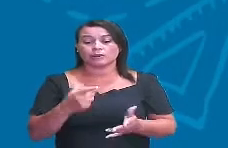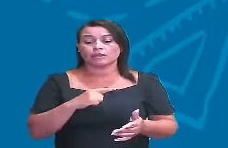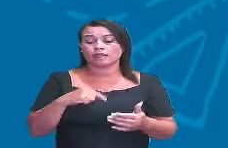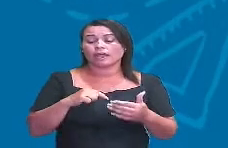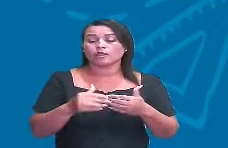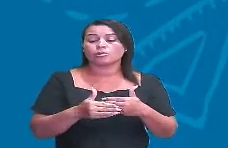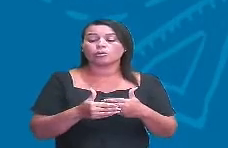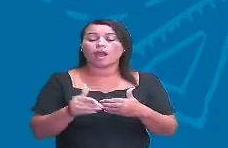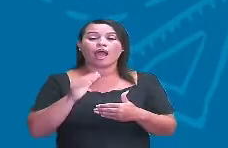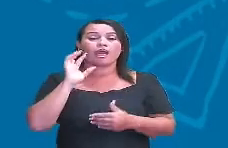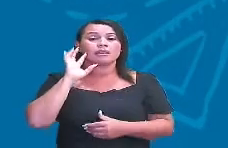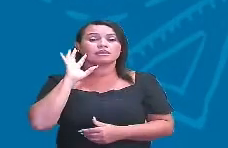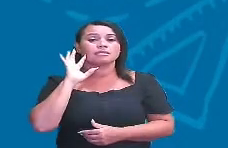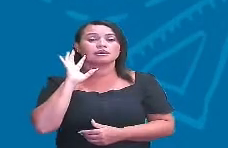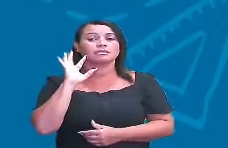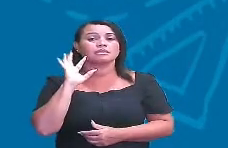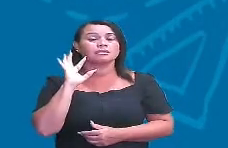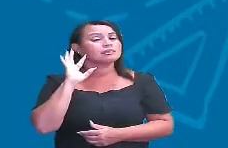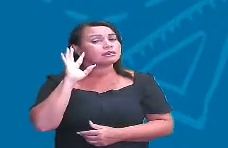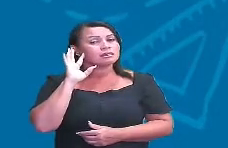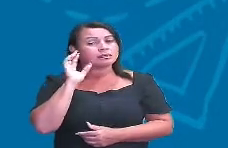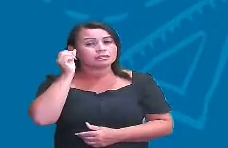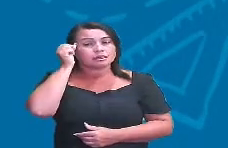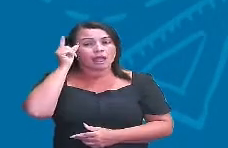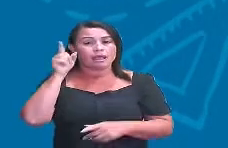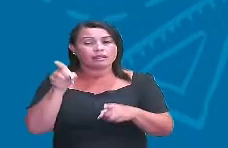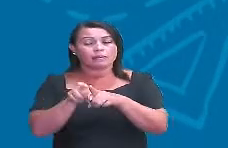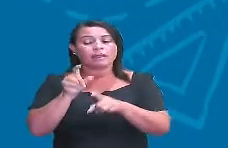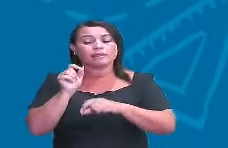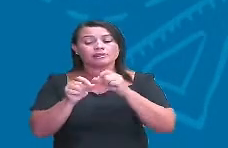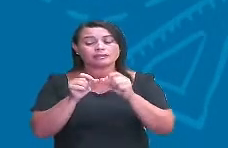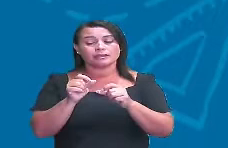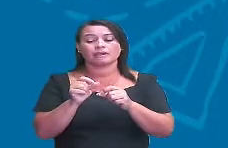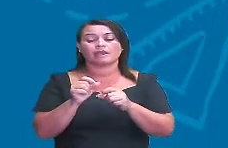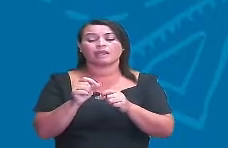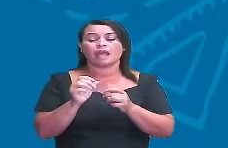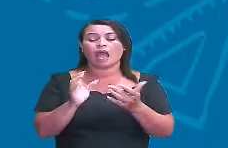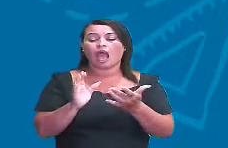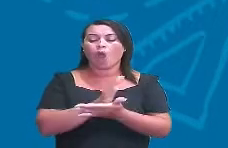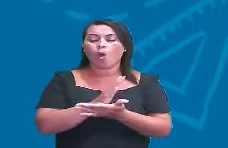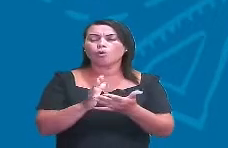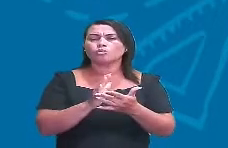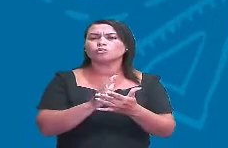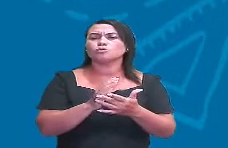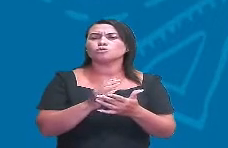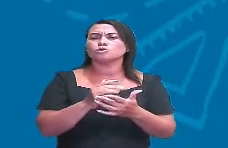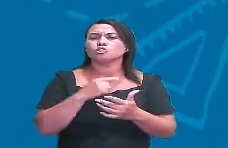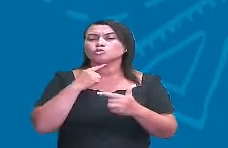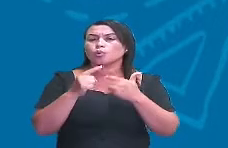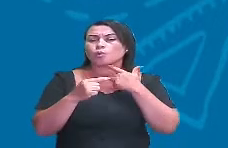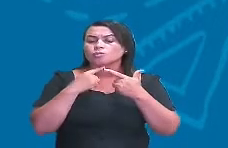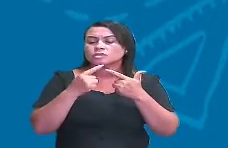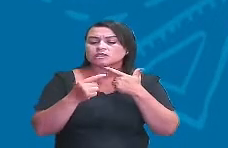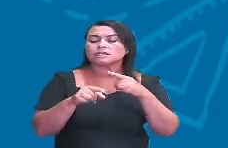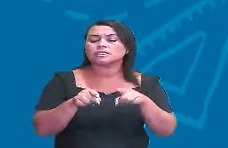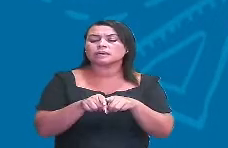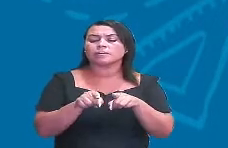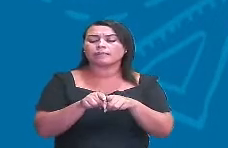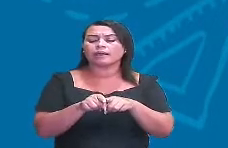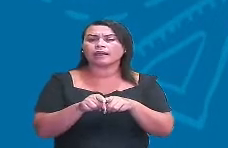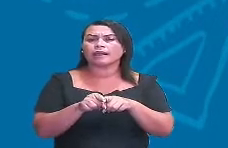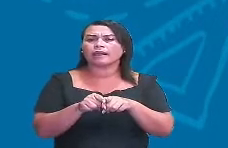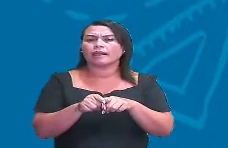chega também no fato de que, como organismos que não possuem a capacidade de locomoção, eles podem